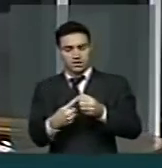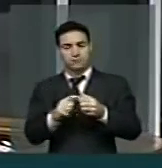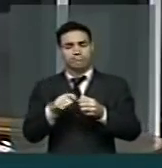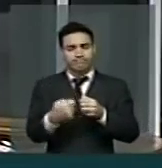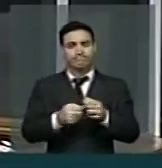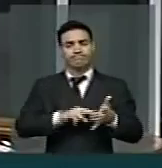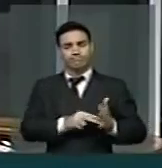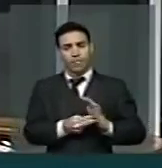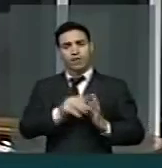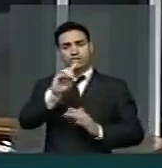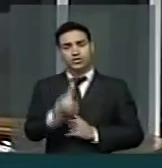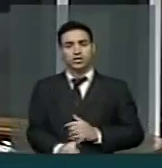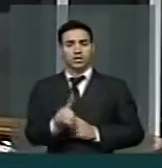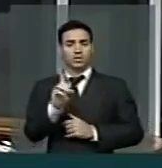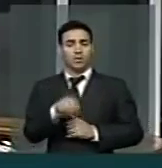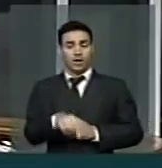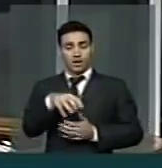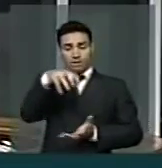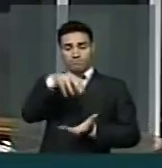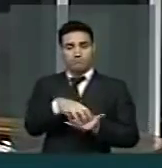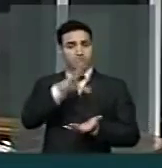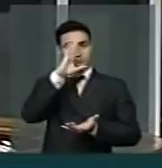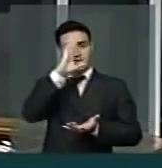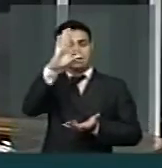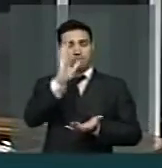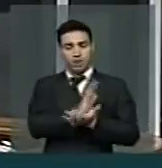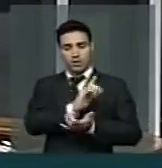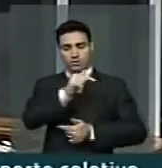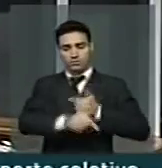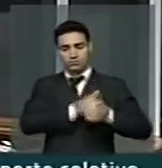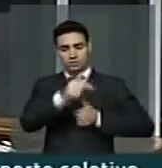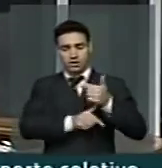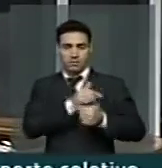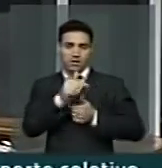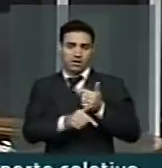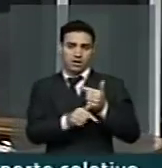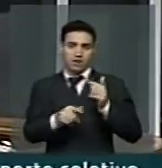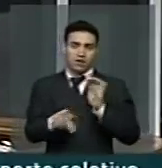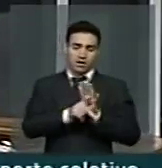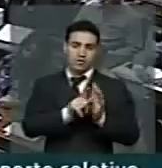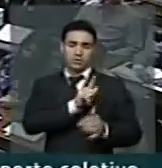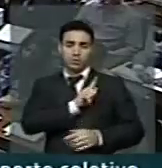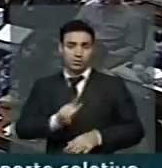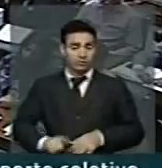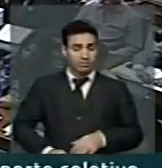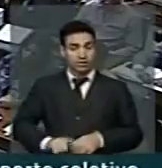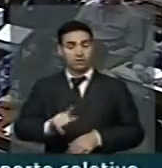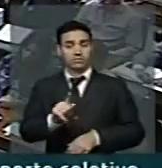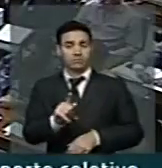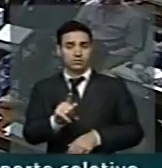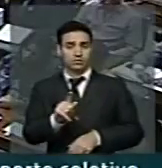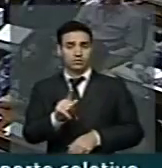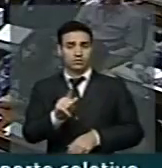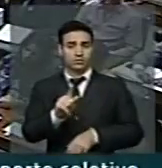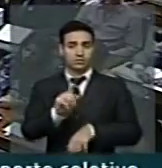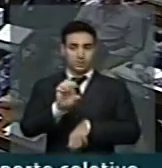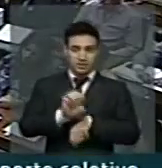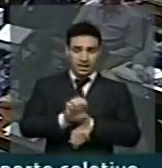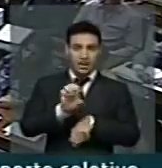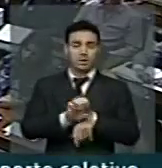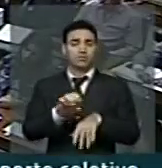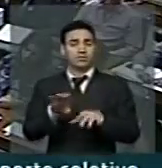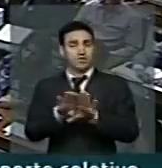a ela como o núcleo da atividade por parte do Estado, por parte do governo e por parte da